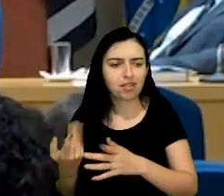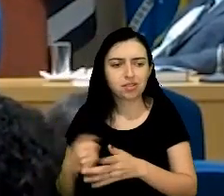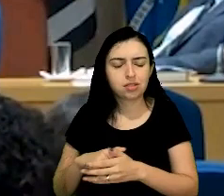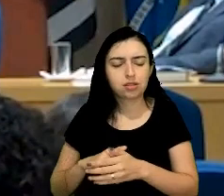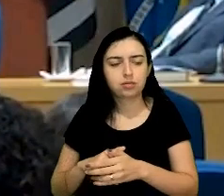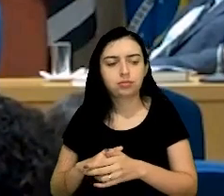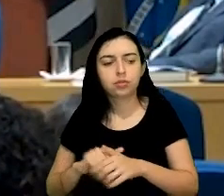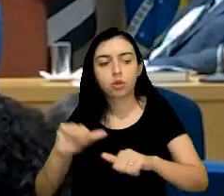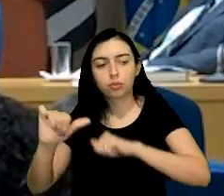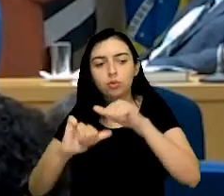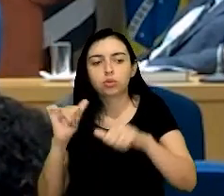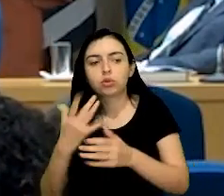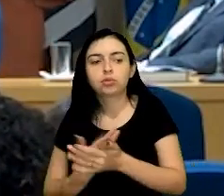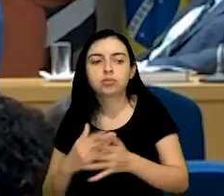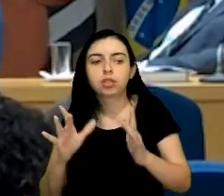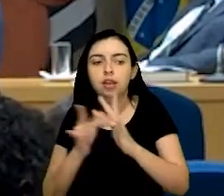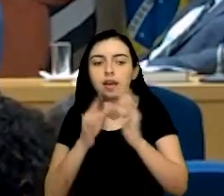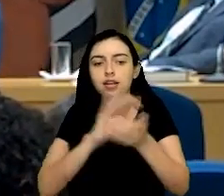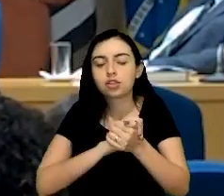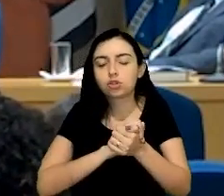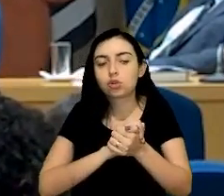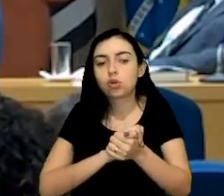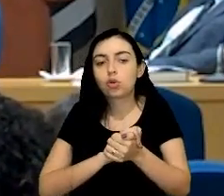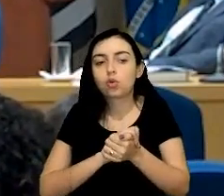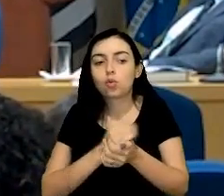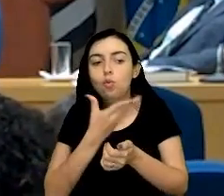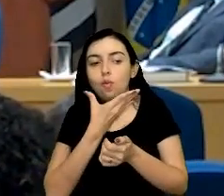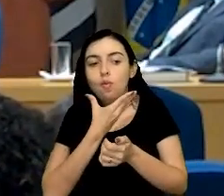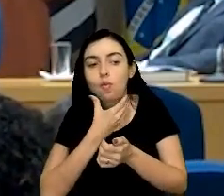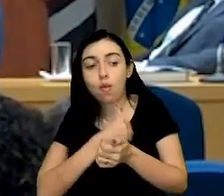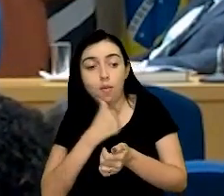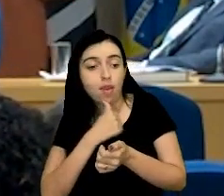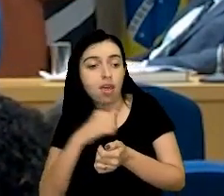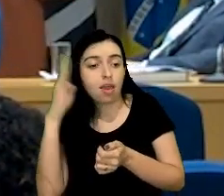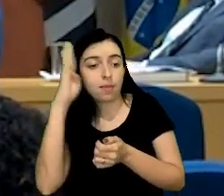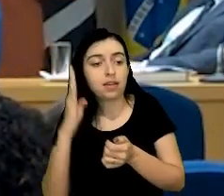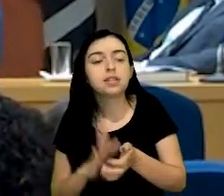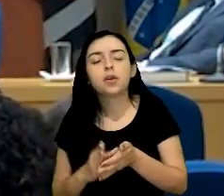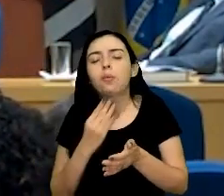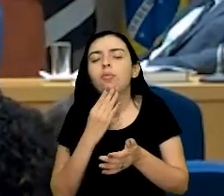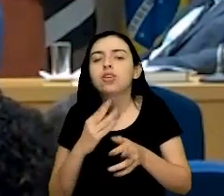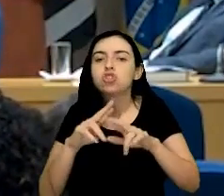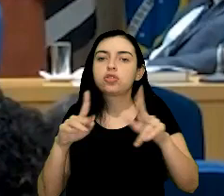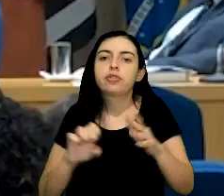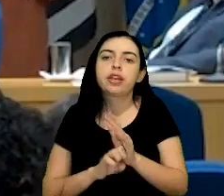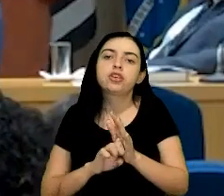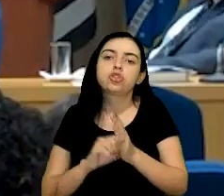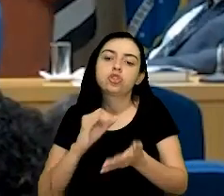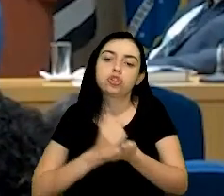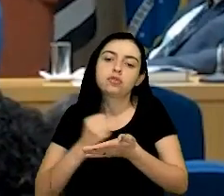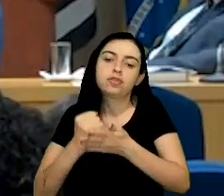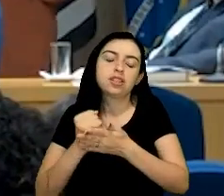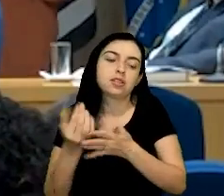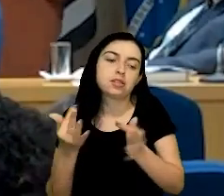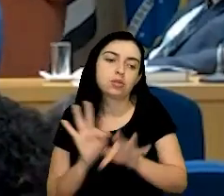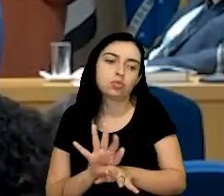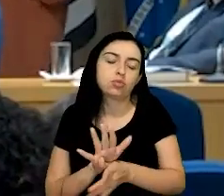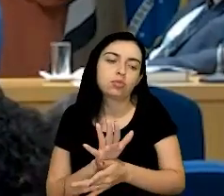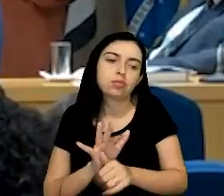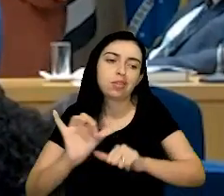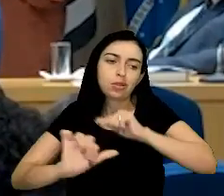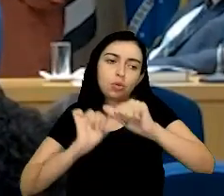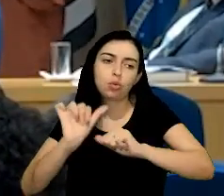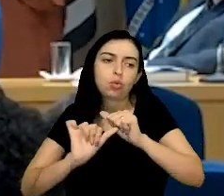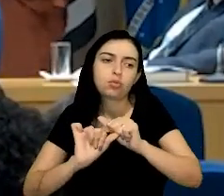ele casou com uma brasileira, ele pode pedir um outro tipo de visto. Ele trocou o estatuto